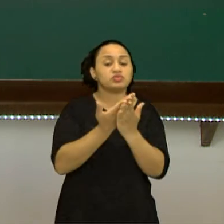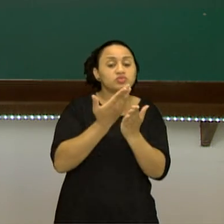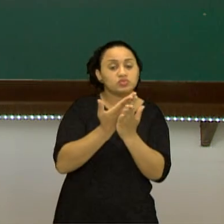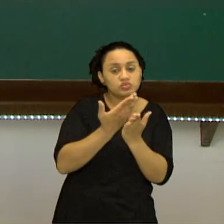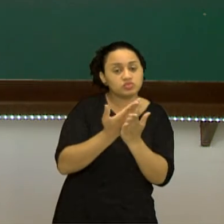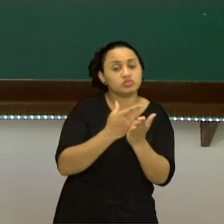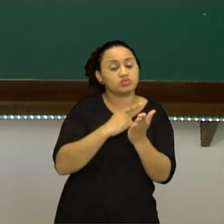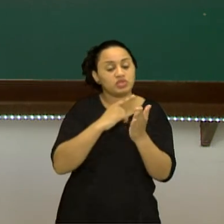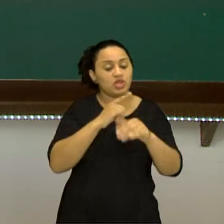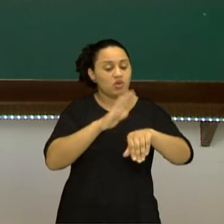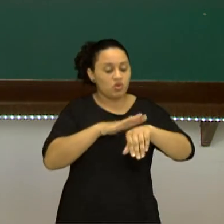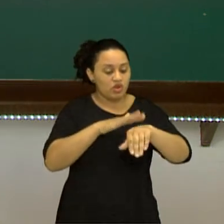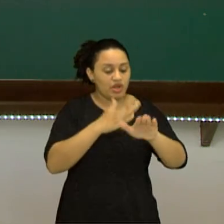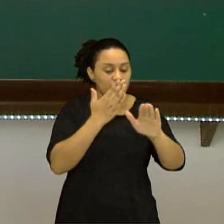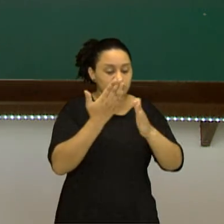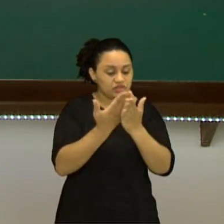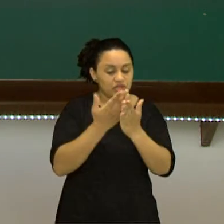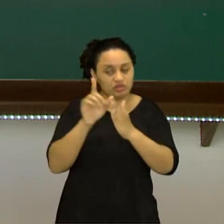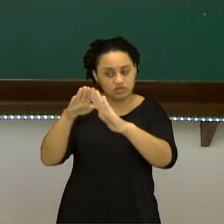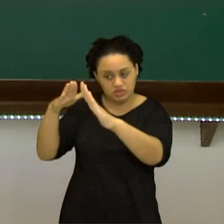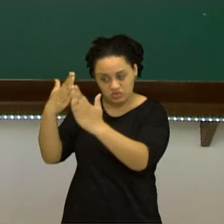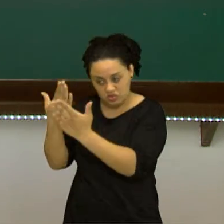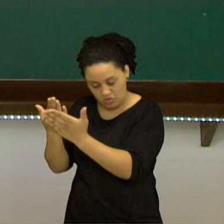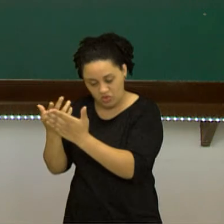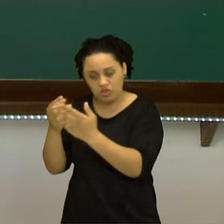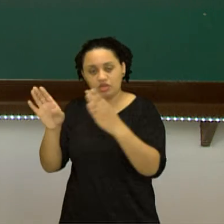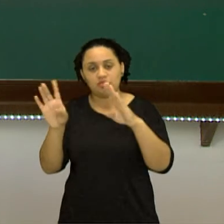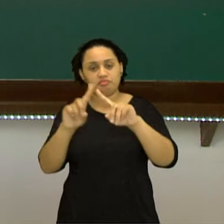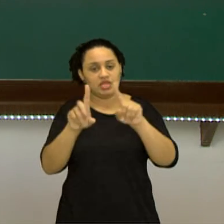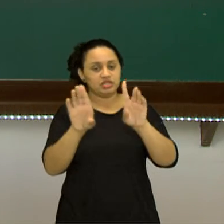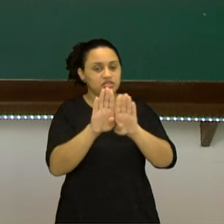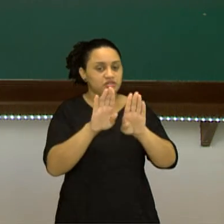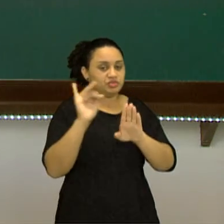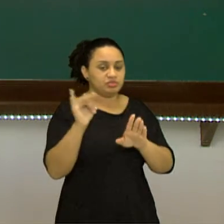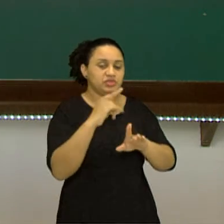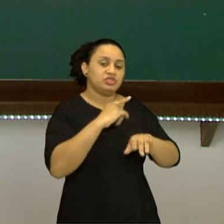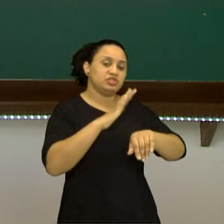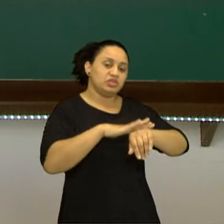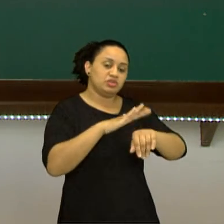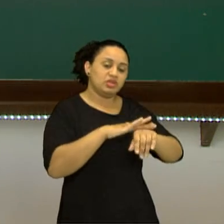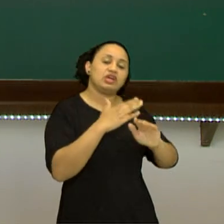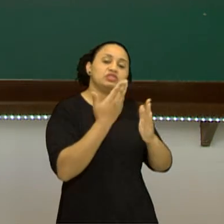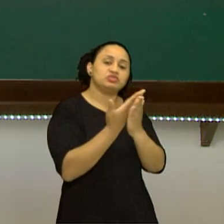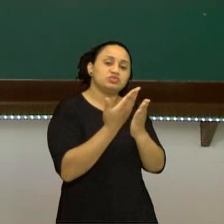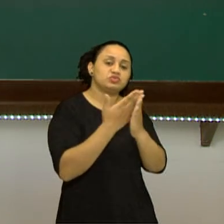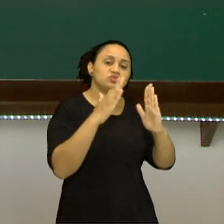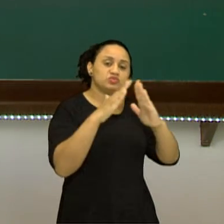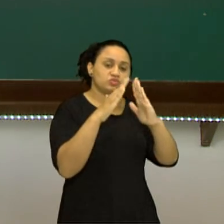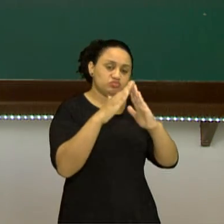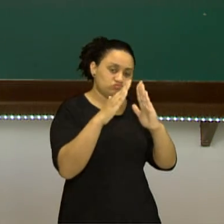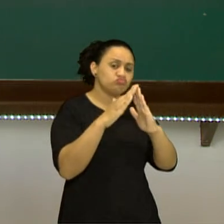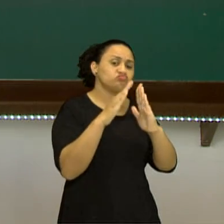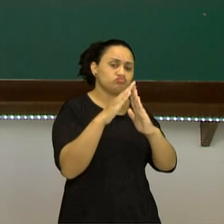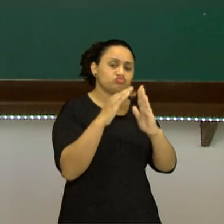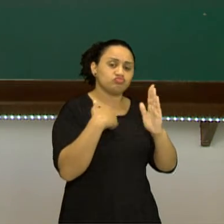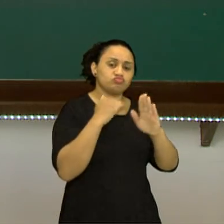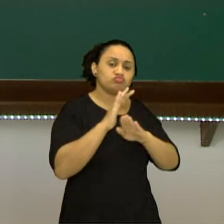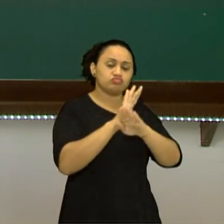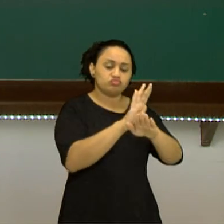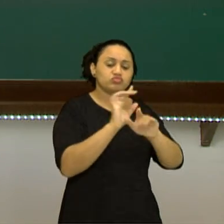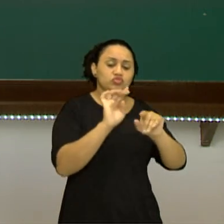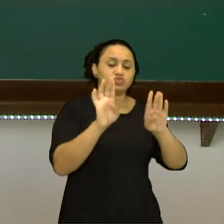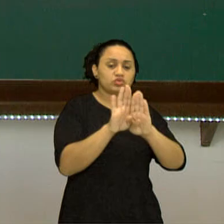tem o seu horário de aula na escola, é necessário que você também tenha uma gestão do tempo que permita os seus horários de aula